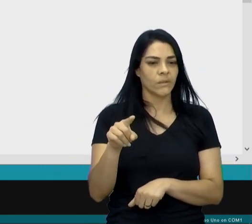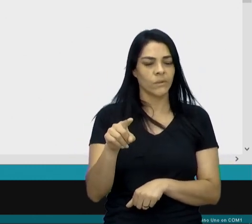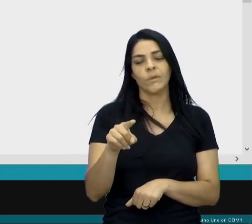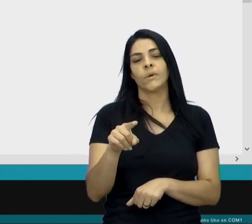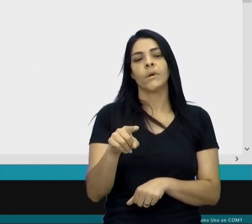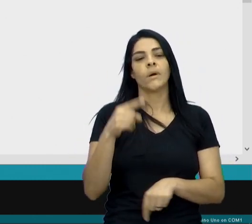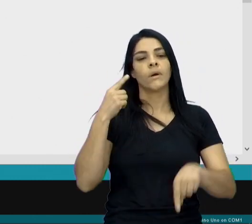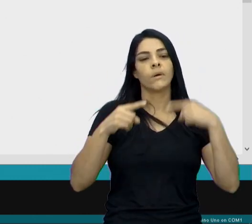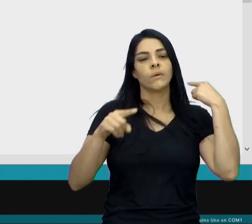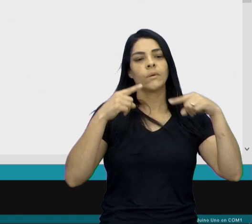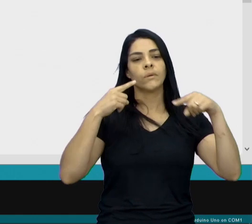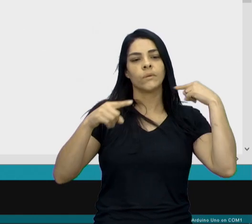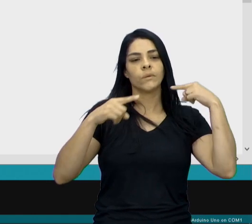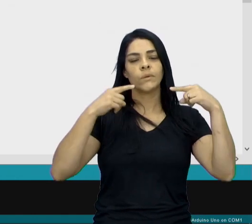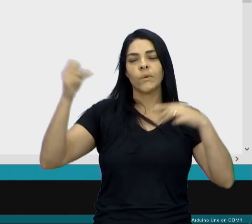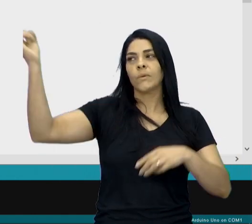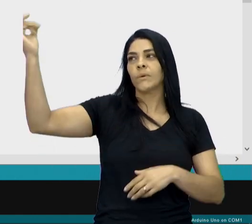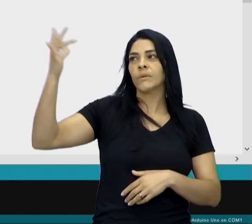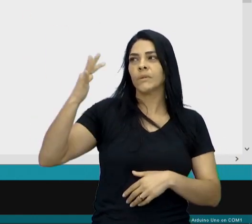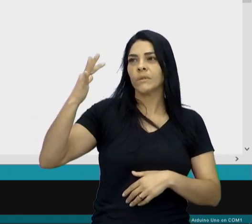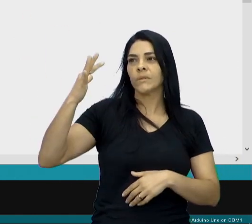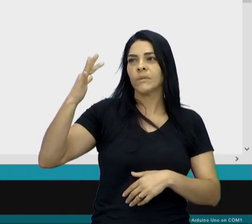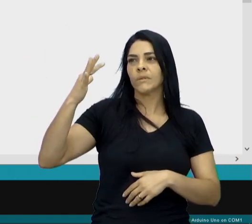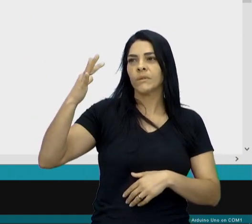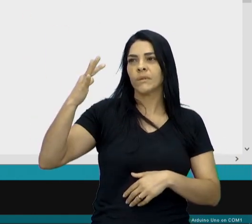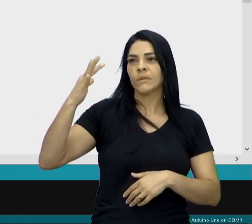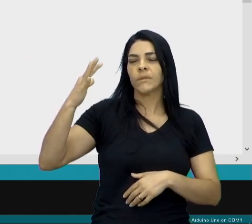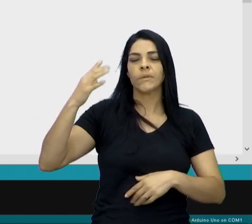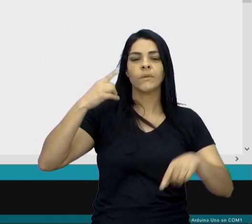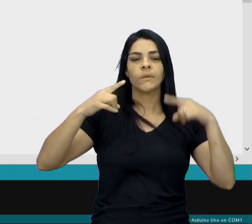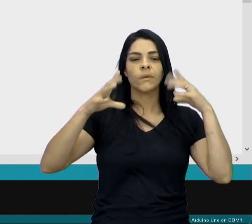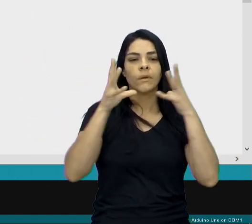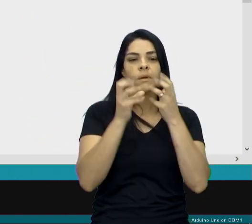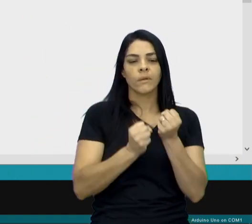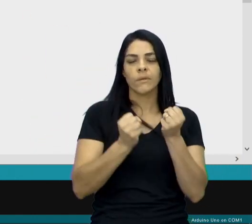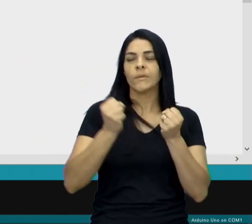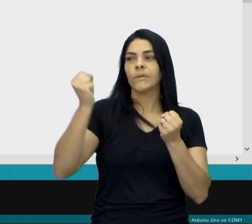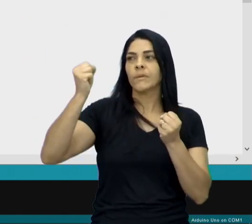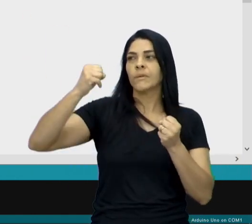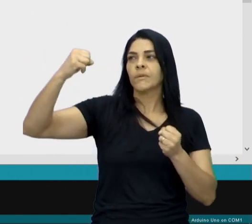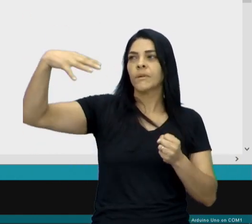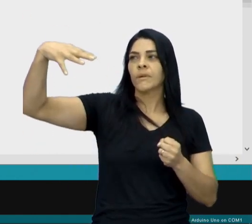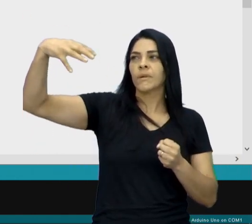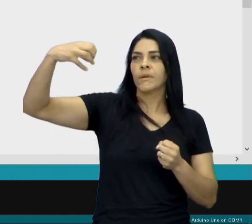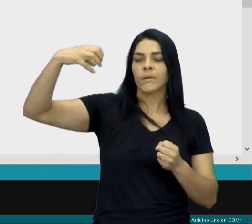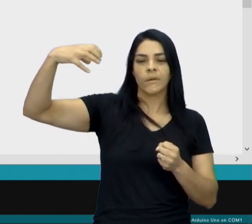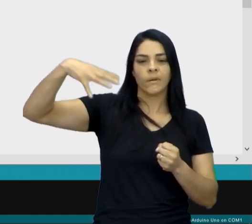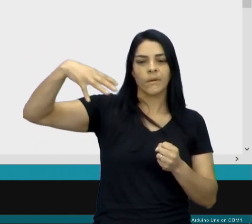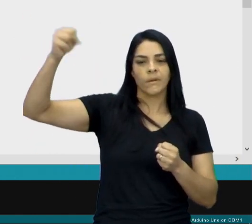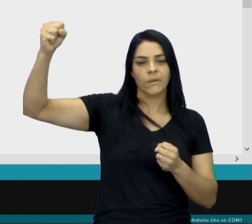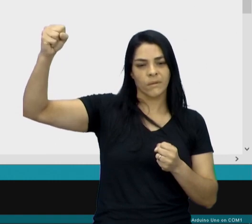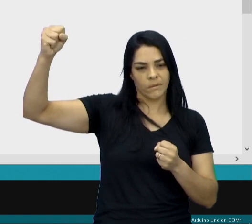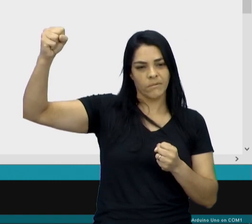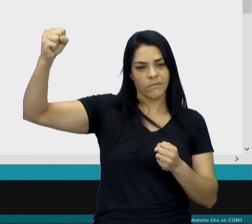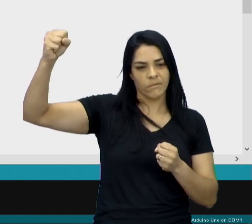tocar o som, acender o LED, vai apagar o som, apagar o LED e esperar. Esperar o quê?